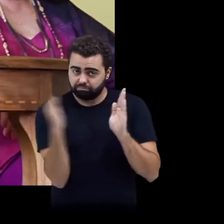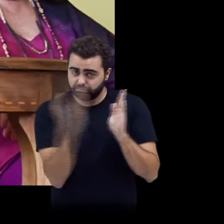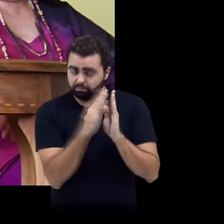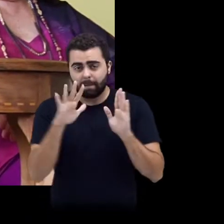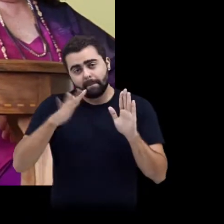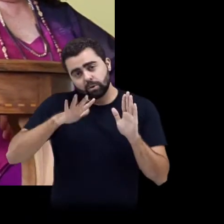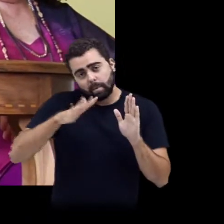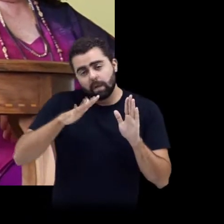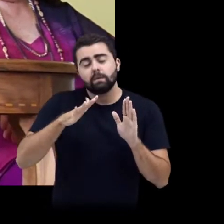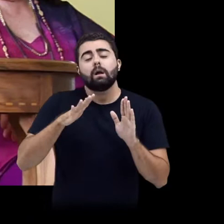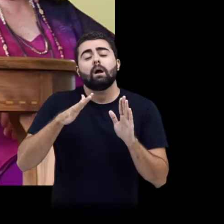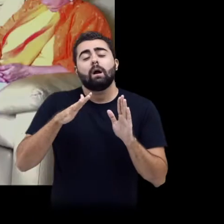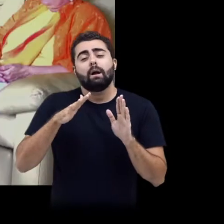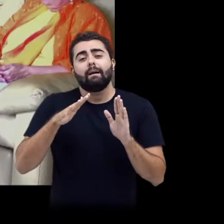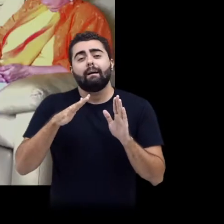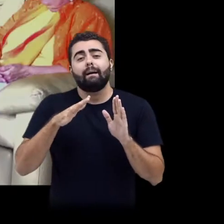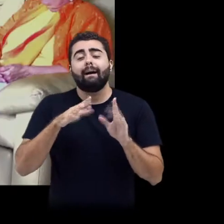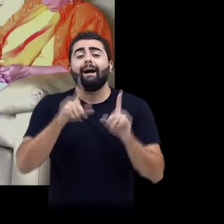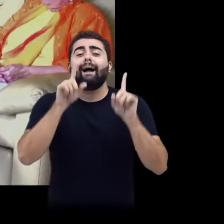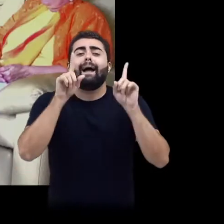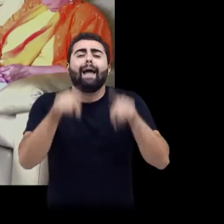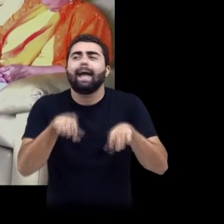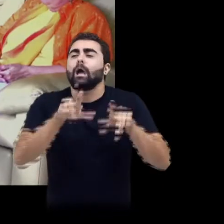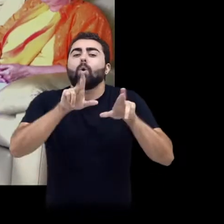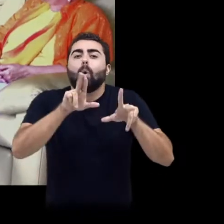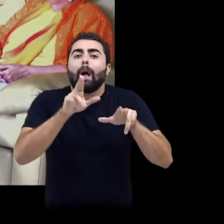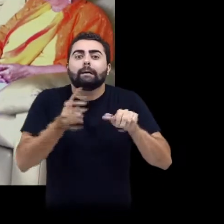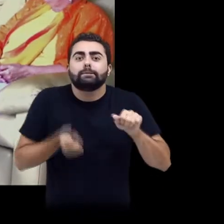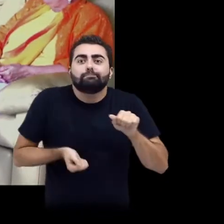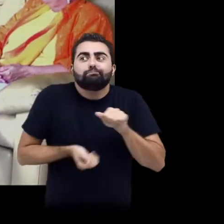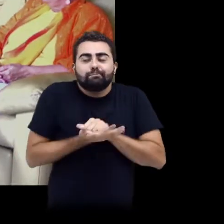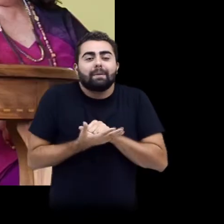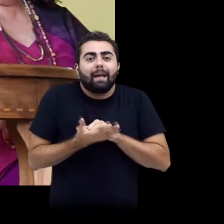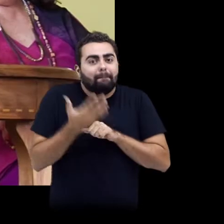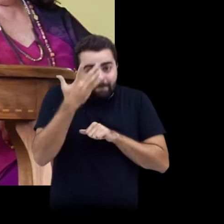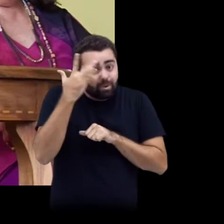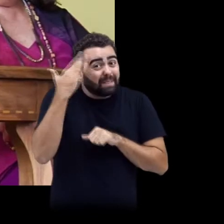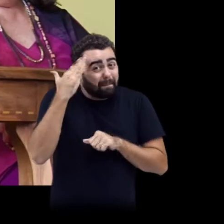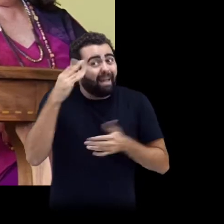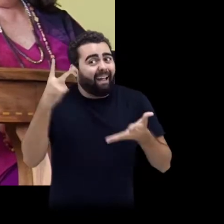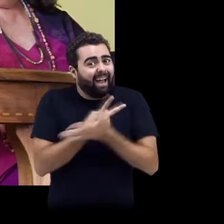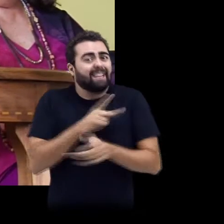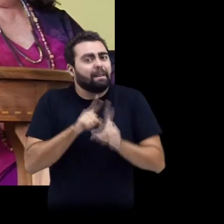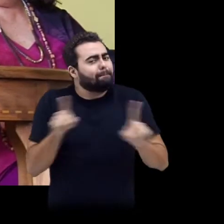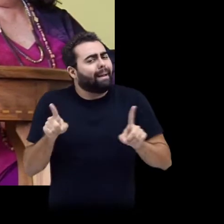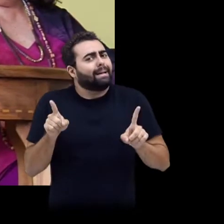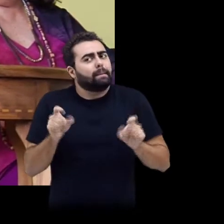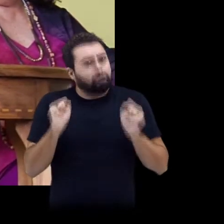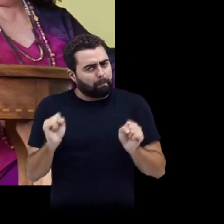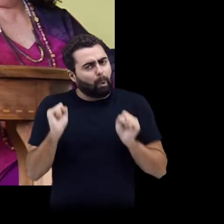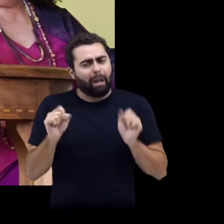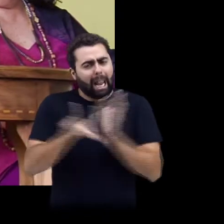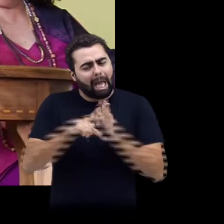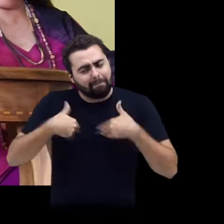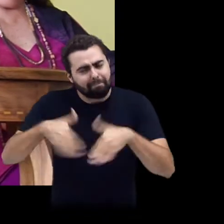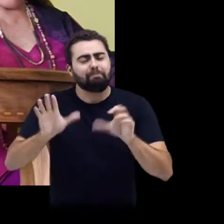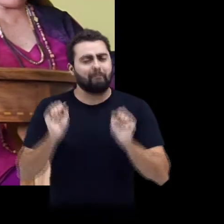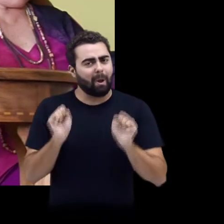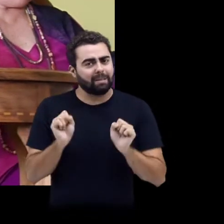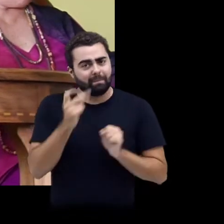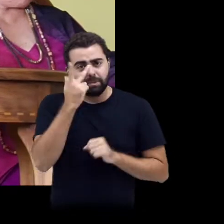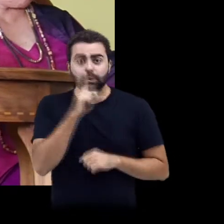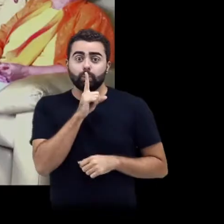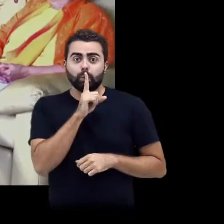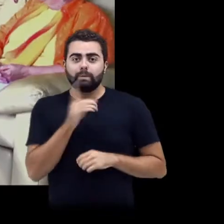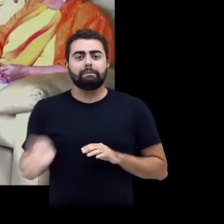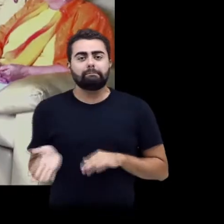ela era uma ilegalidade meio consentida. Então, não havia nessa época, apesar de